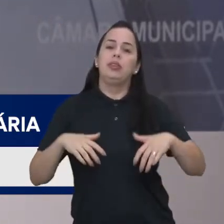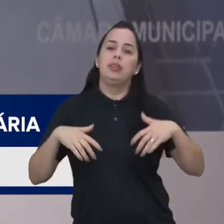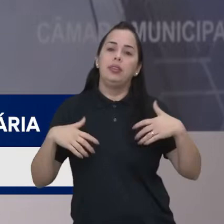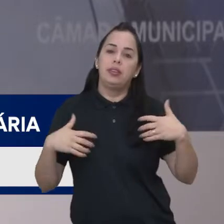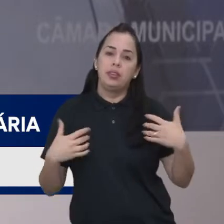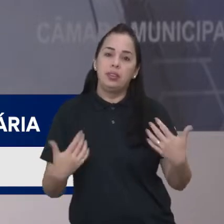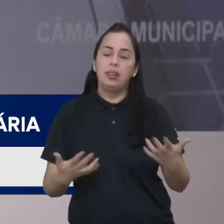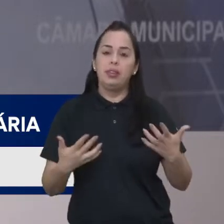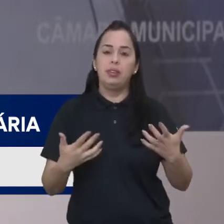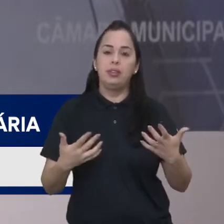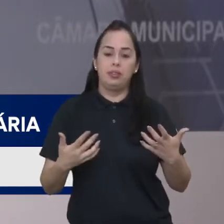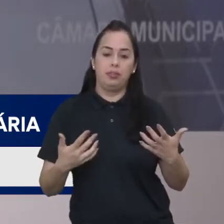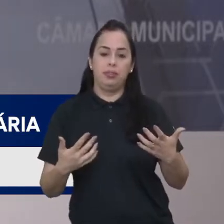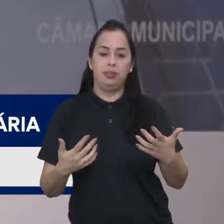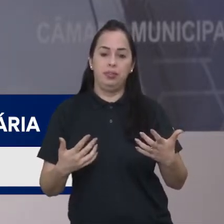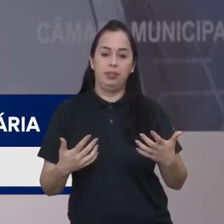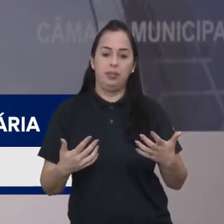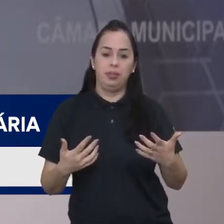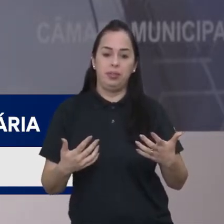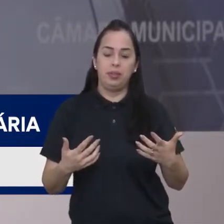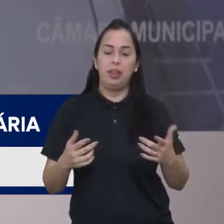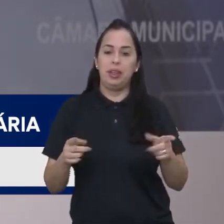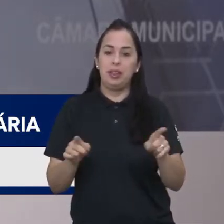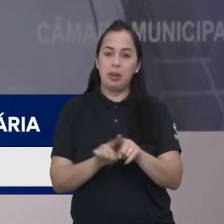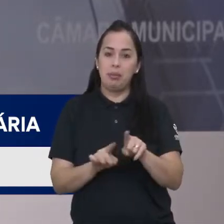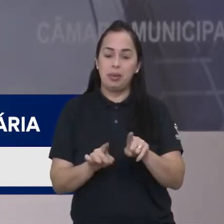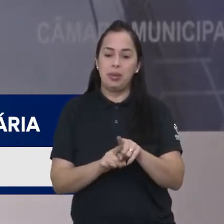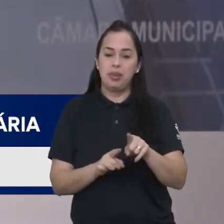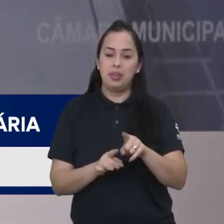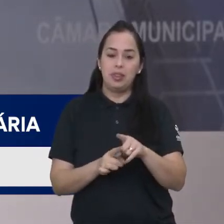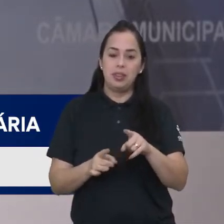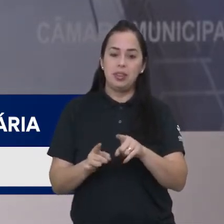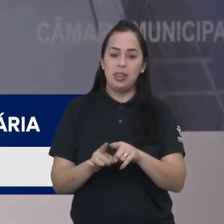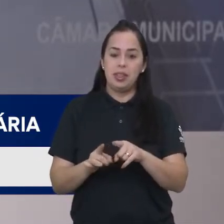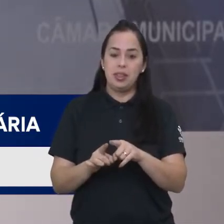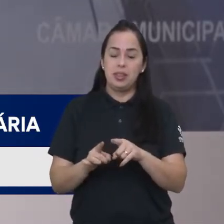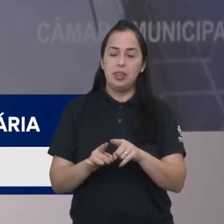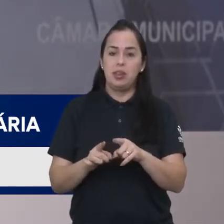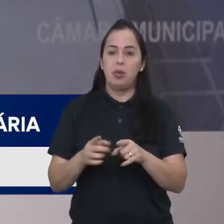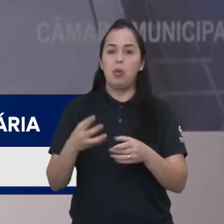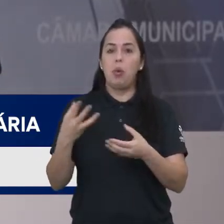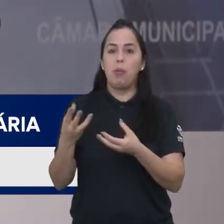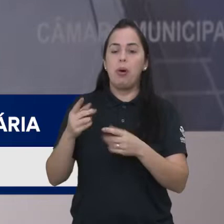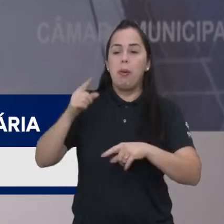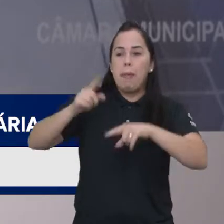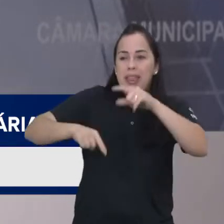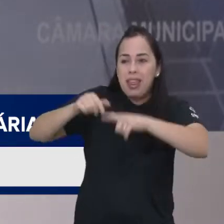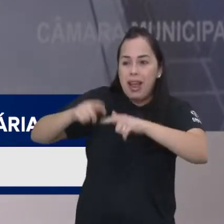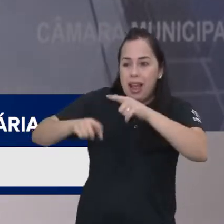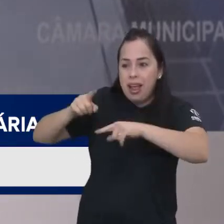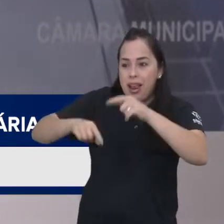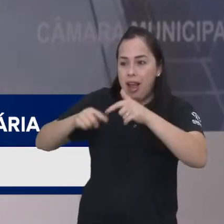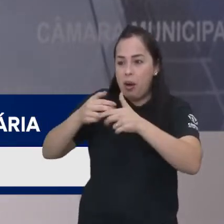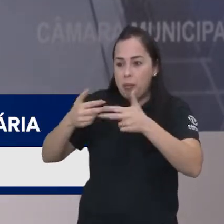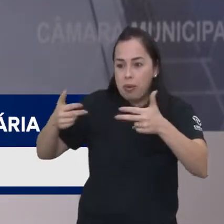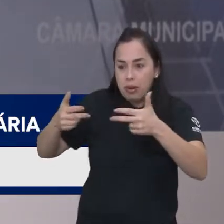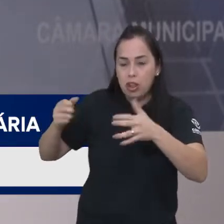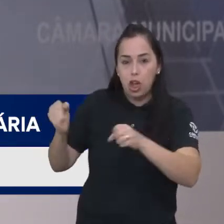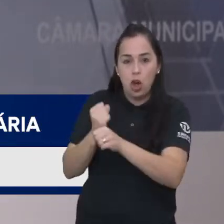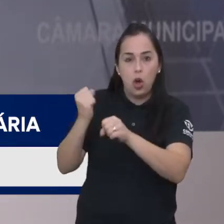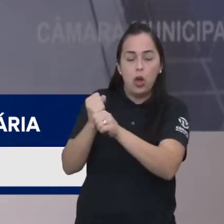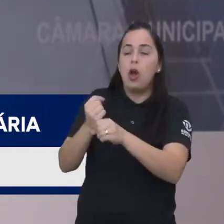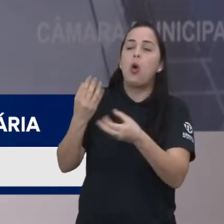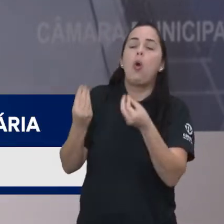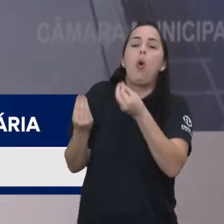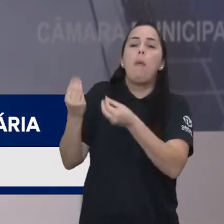um dos fatores de risco é também a questão da qualidade do material construtivo, da técnica utilizada. Como